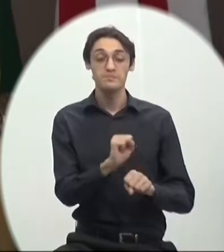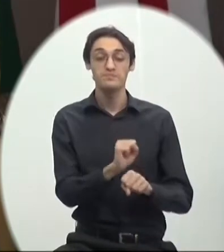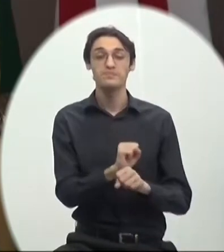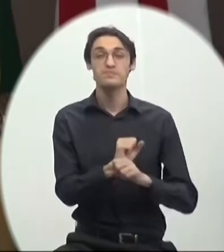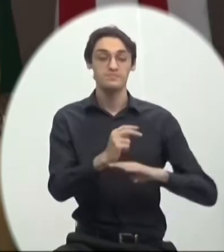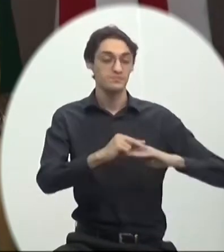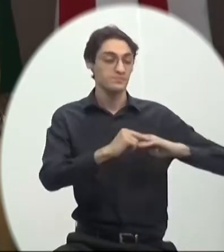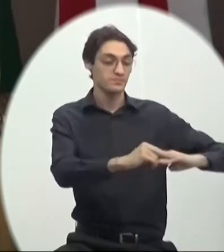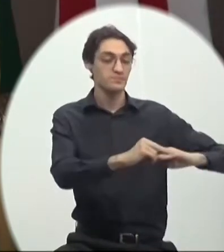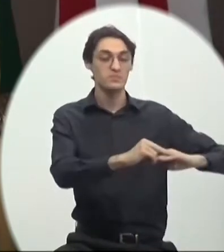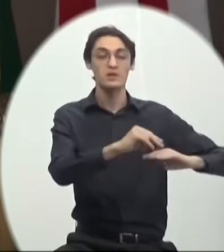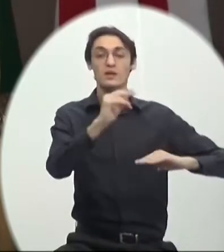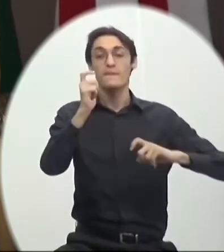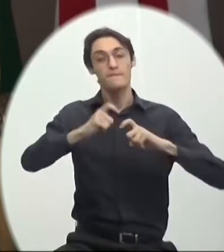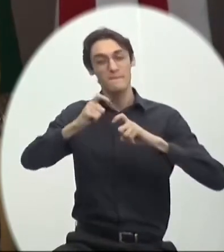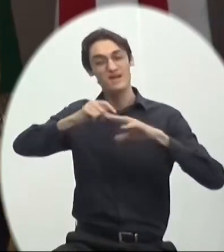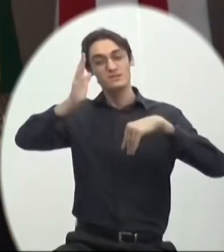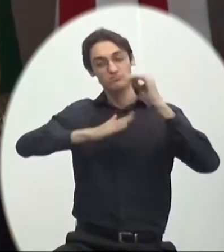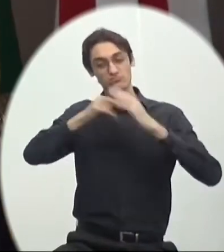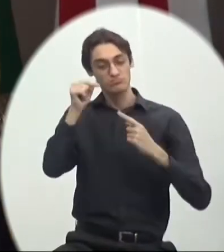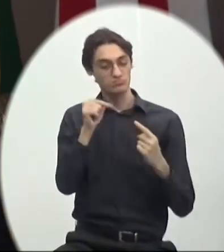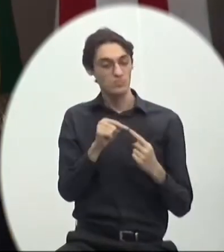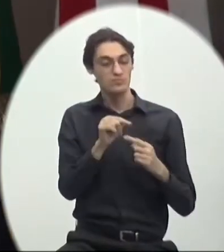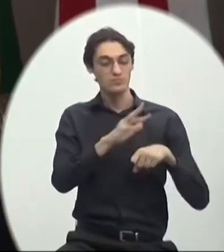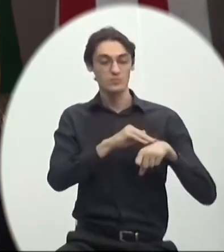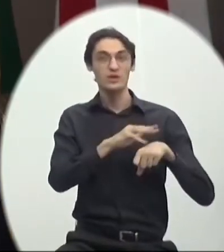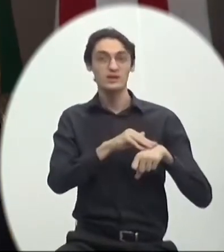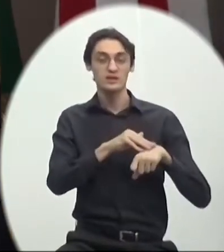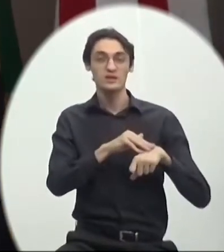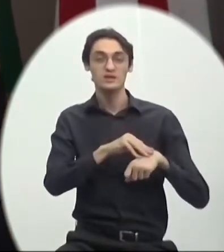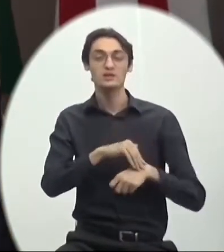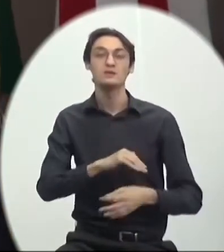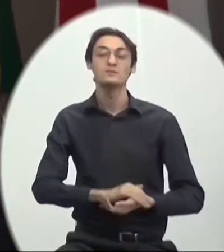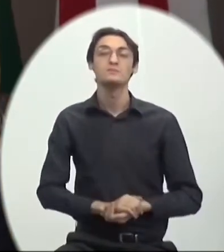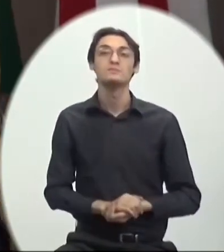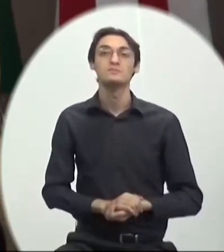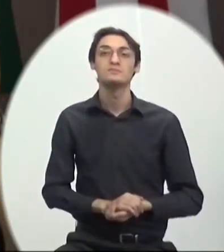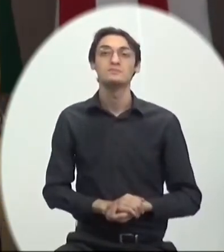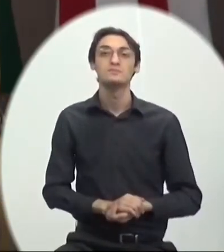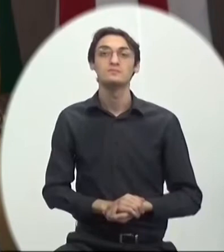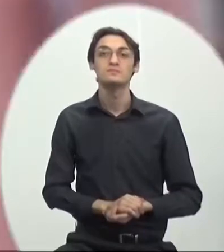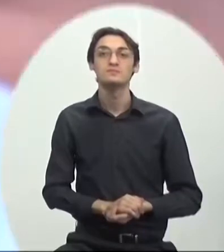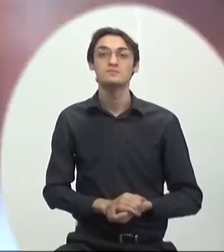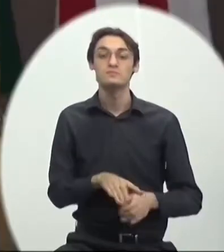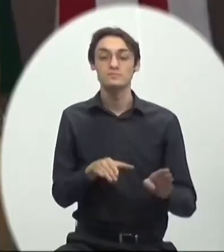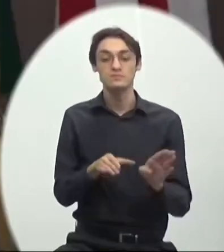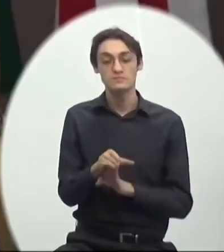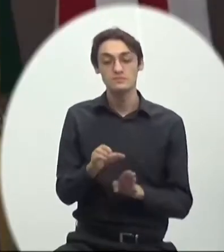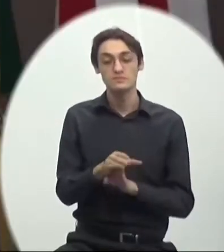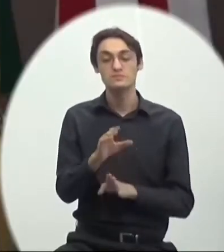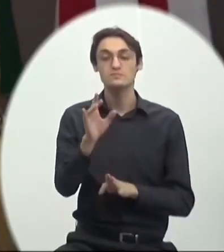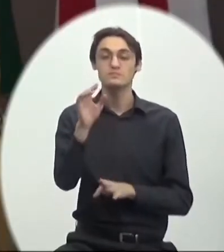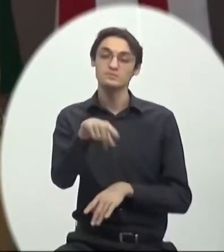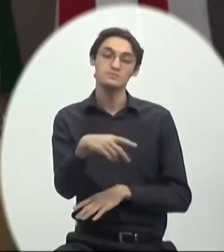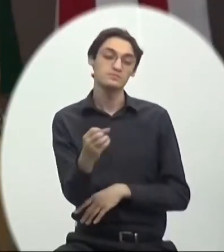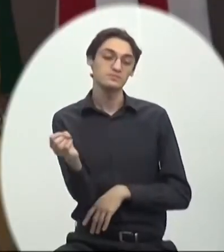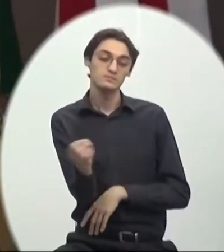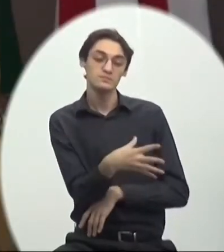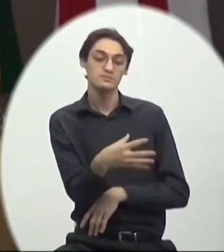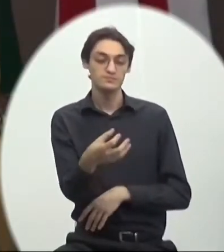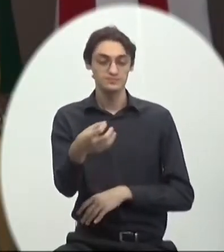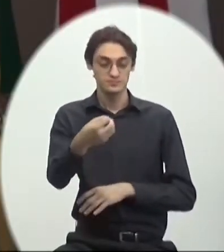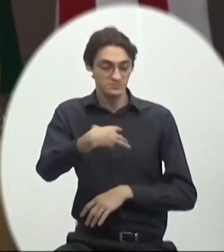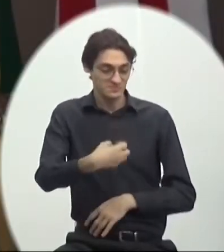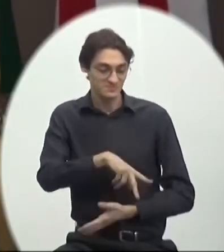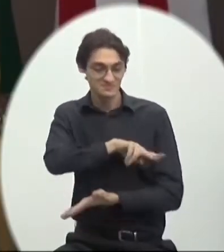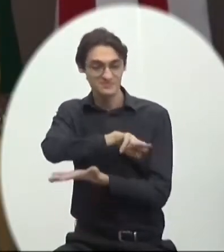na especialidade realmente que ele precisa, e recomendando novos exames para que esses